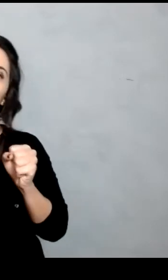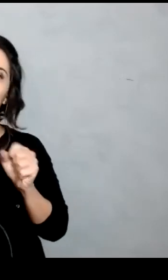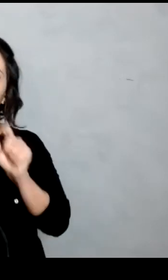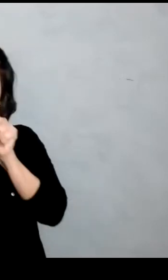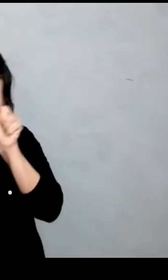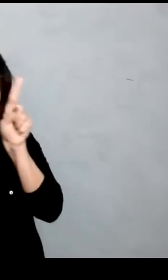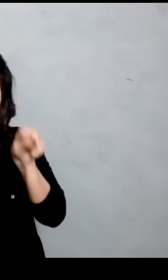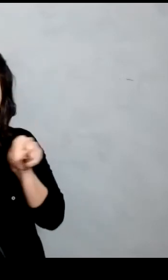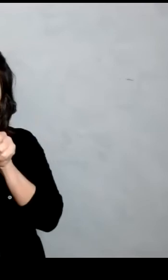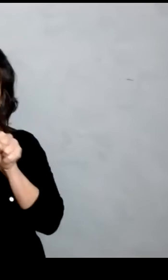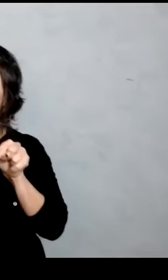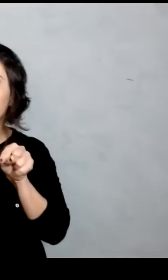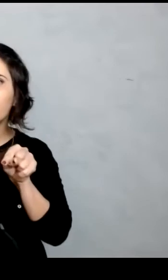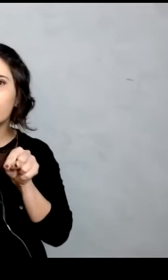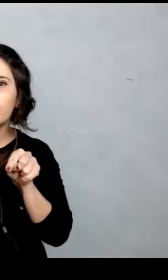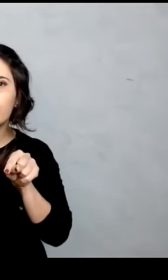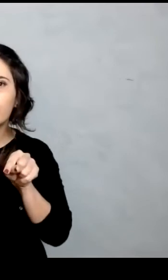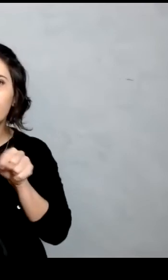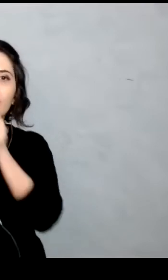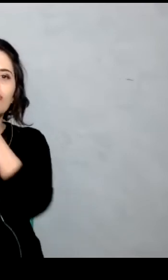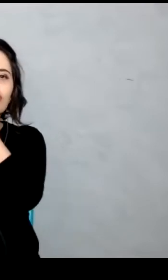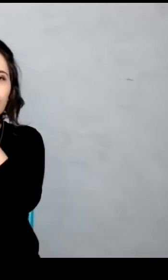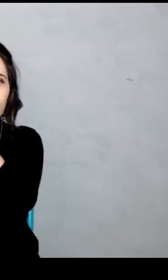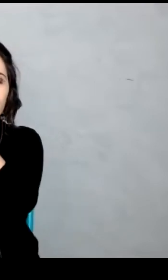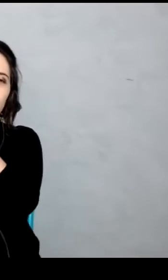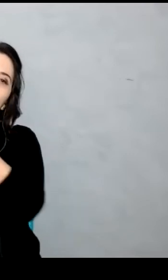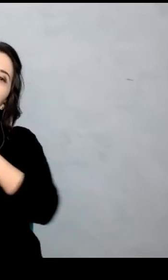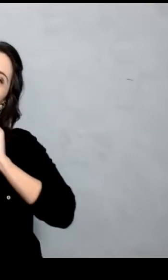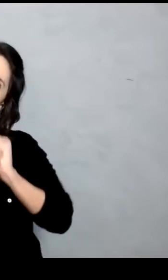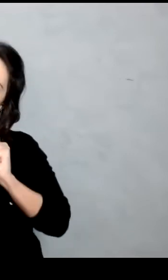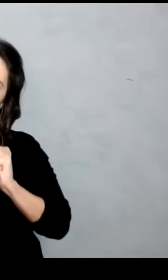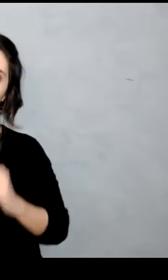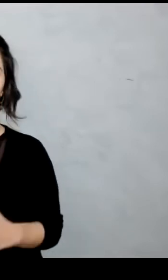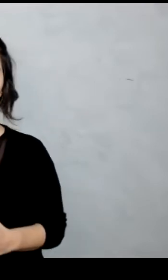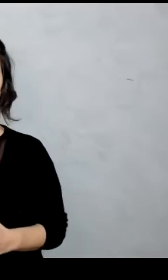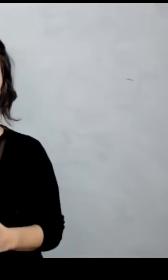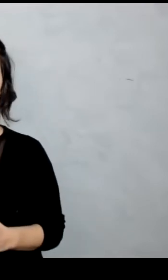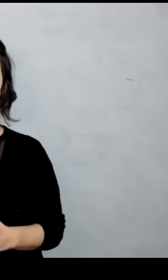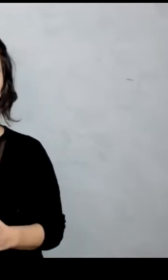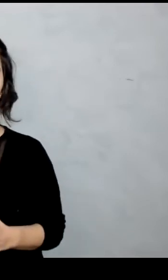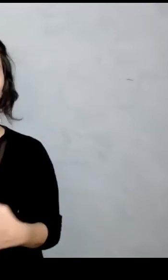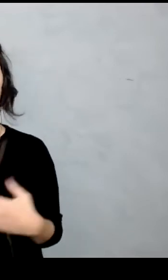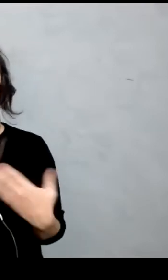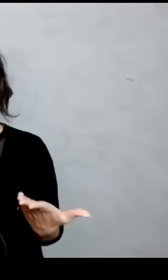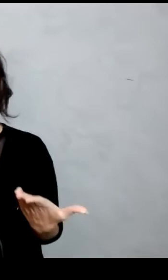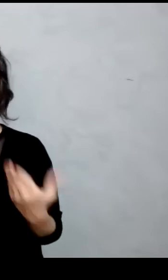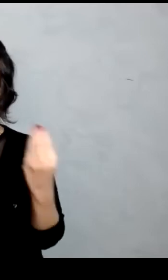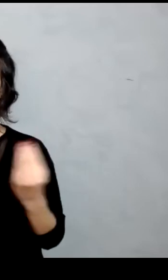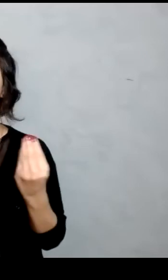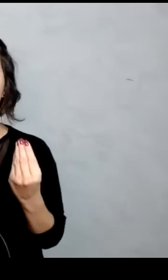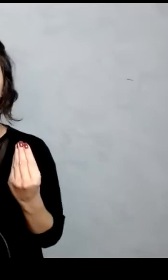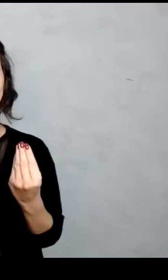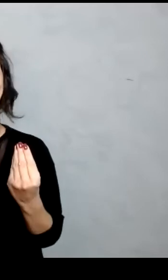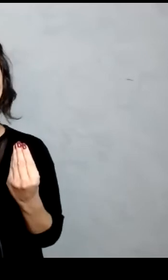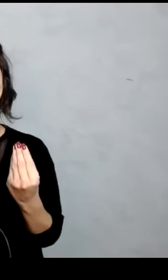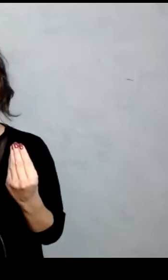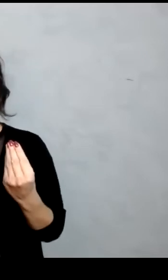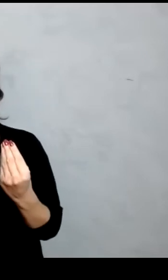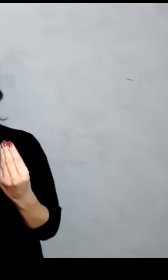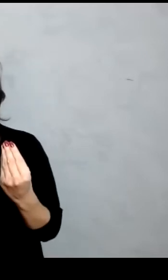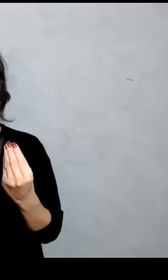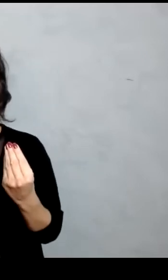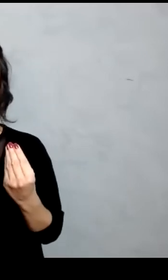intérpretes. A dinâmica que a gente propõe para essas aulas é uma exposição de aproximadamente